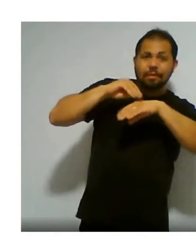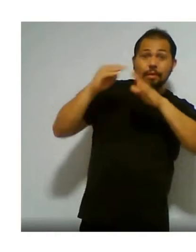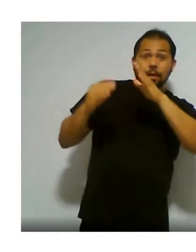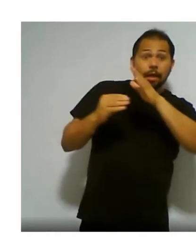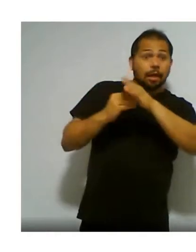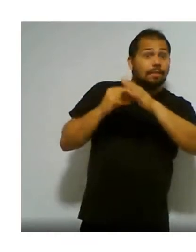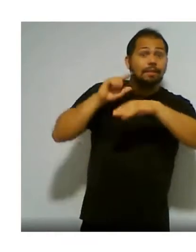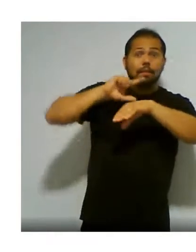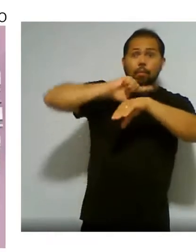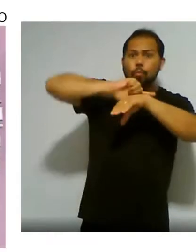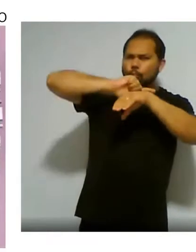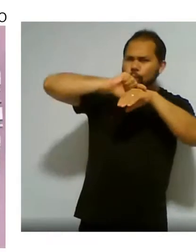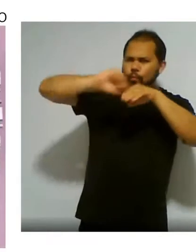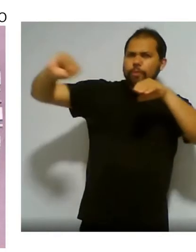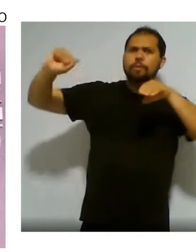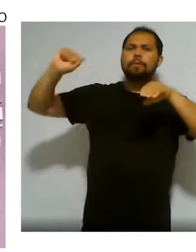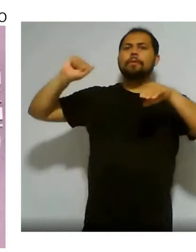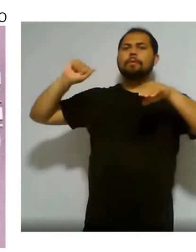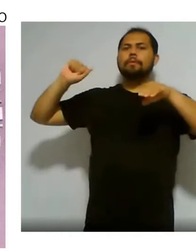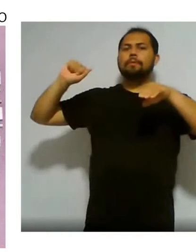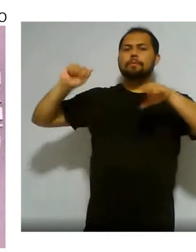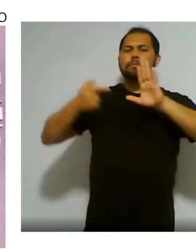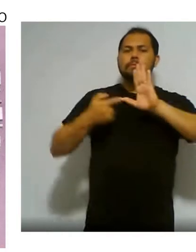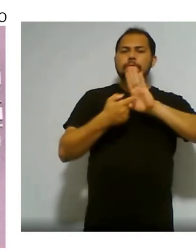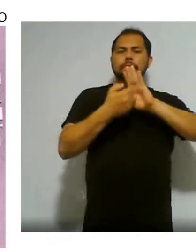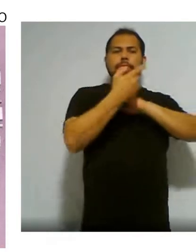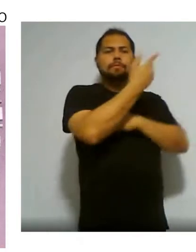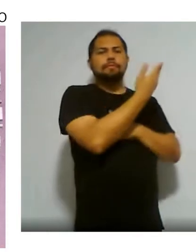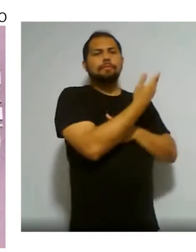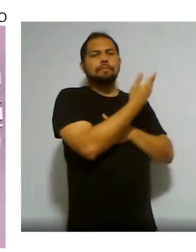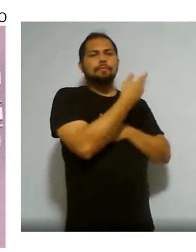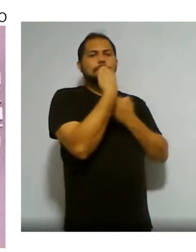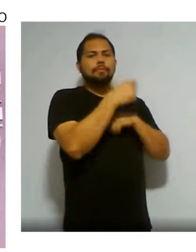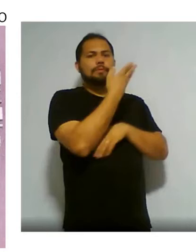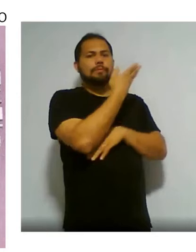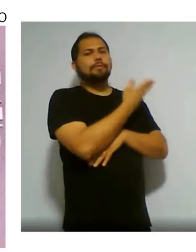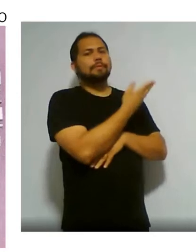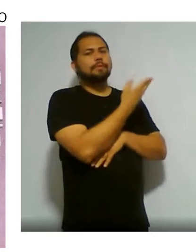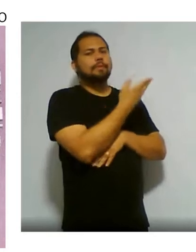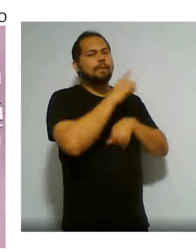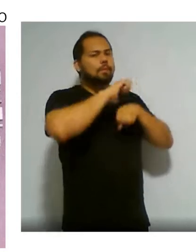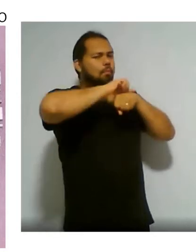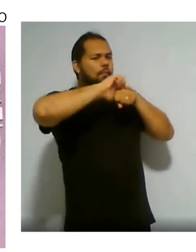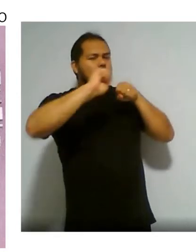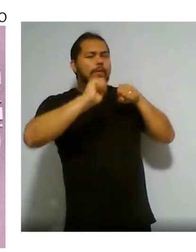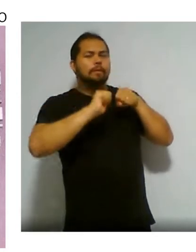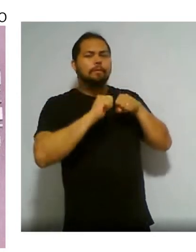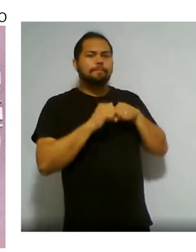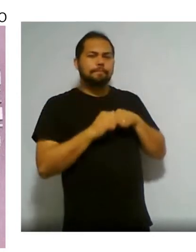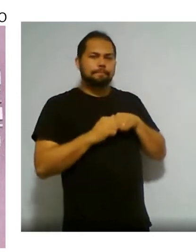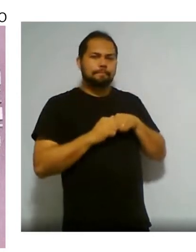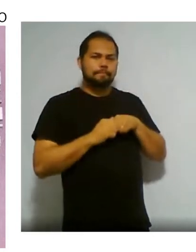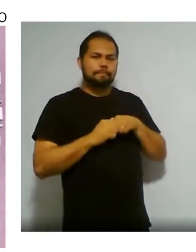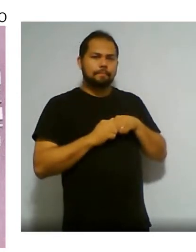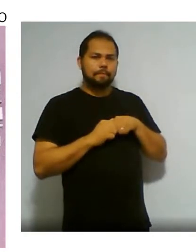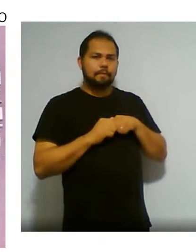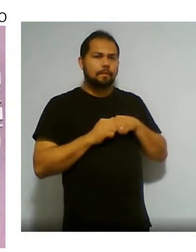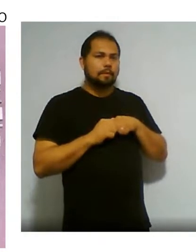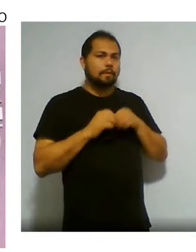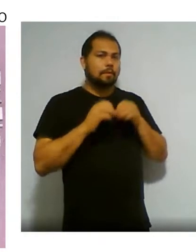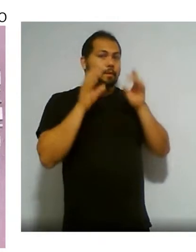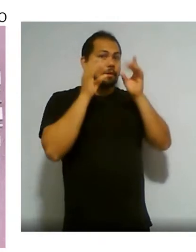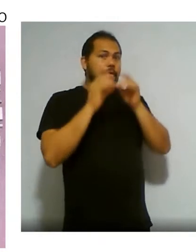o processador ficar com a superfície assim, né, toda limpa, lisinha. Um detalhe, a gente não quer